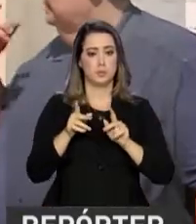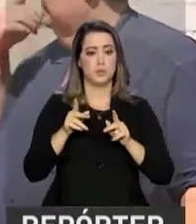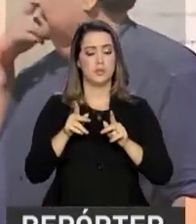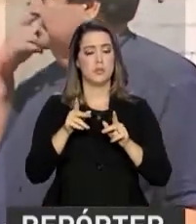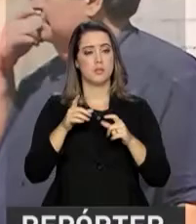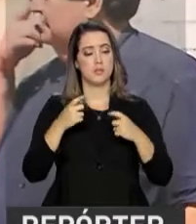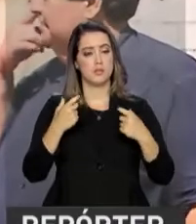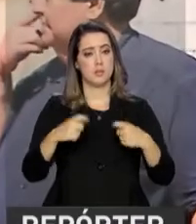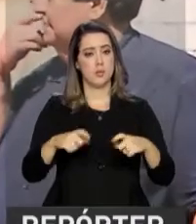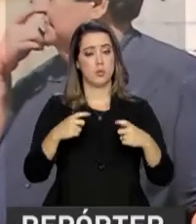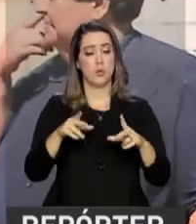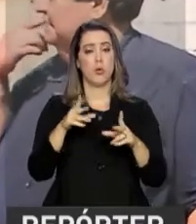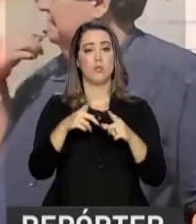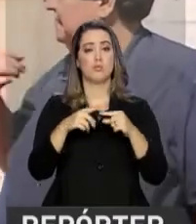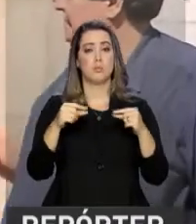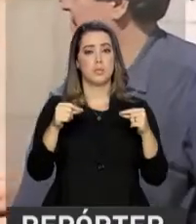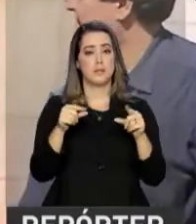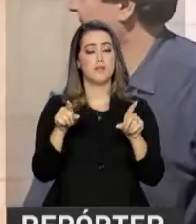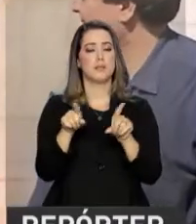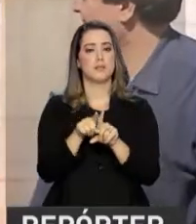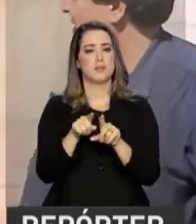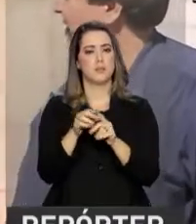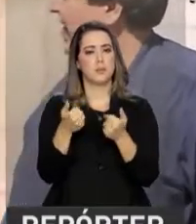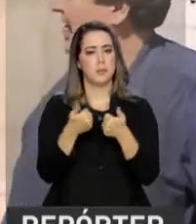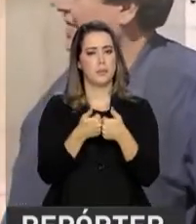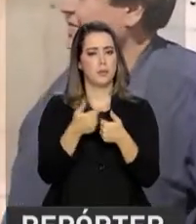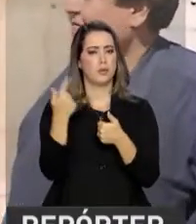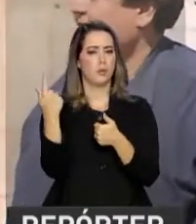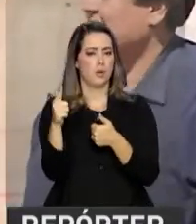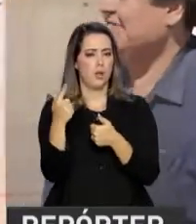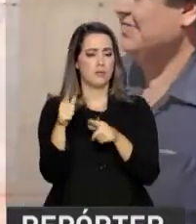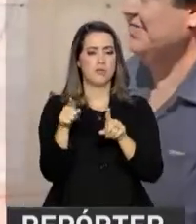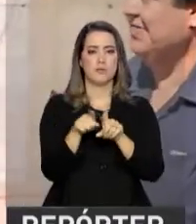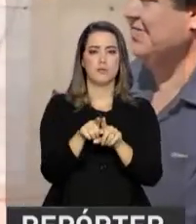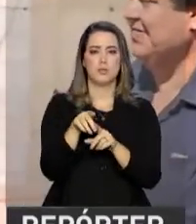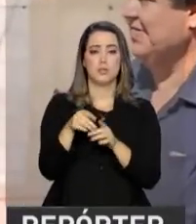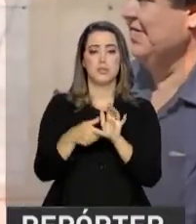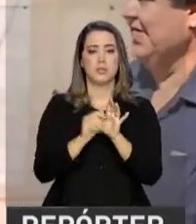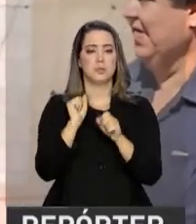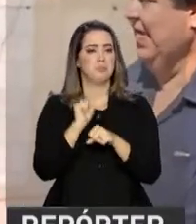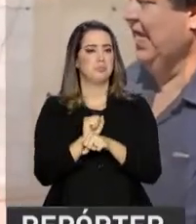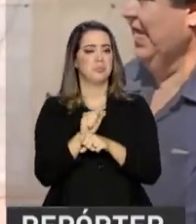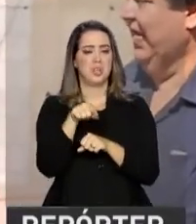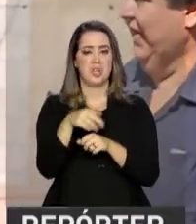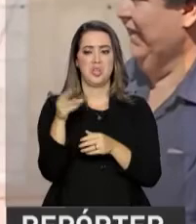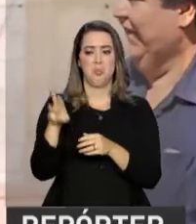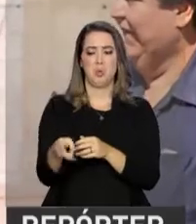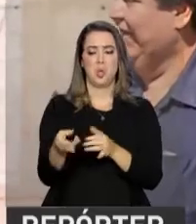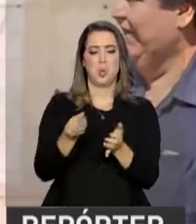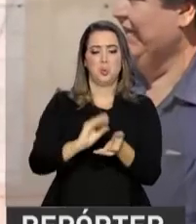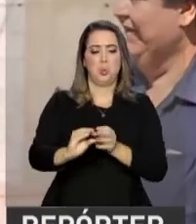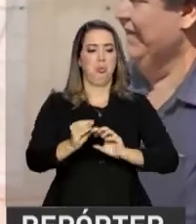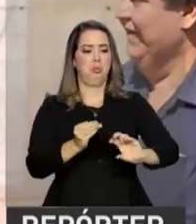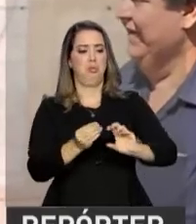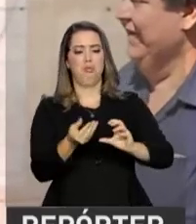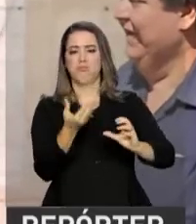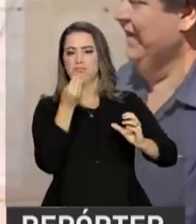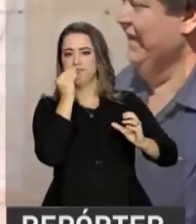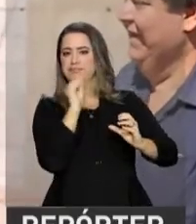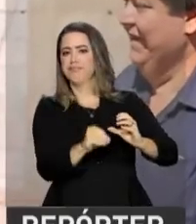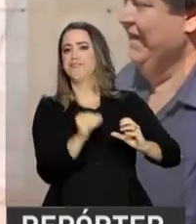e do entorno e garantindo água é uma obra que estava paralisada não milhões de reais que estavam sendo